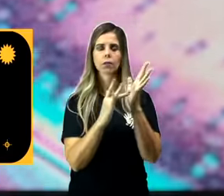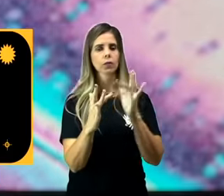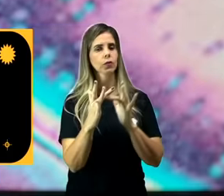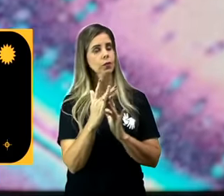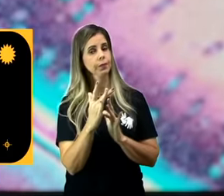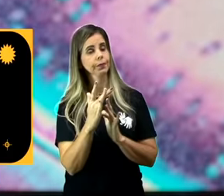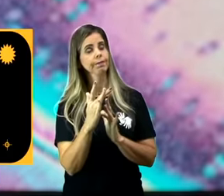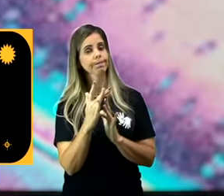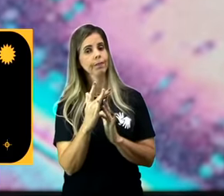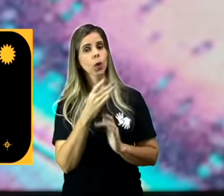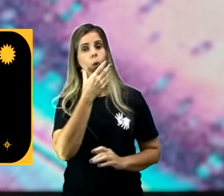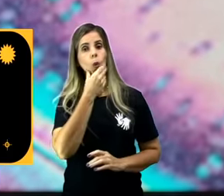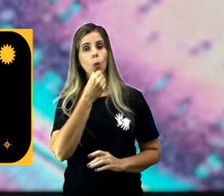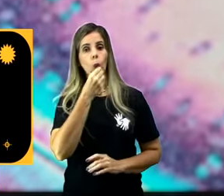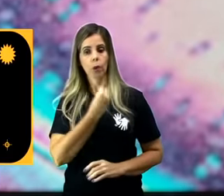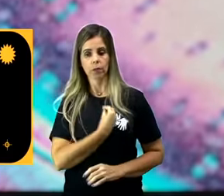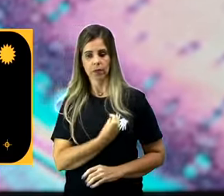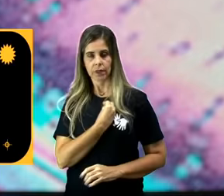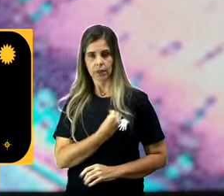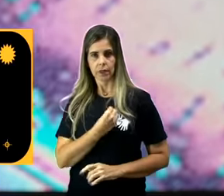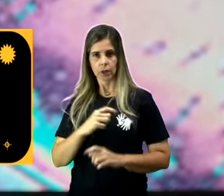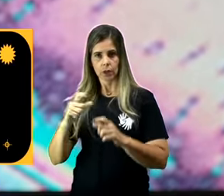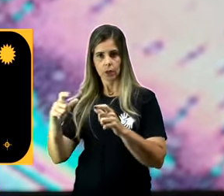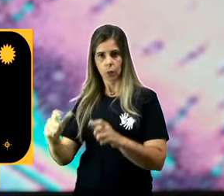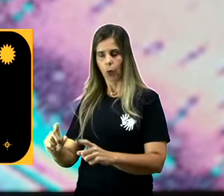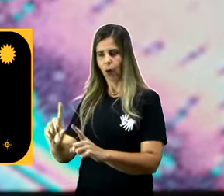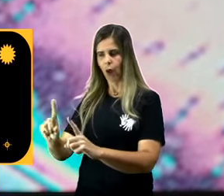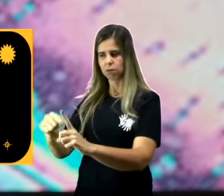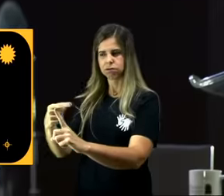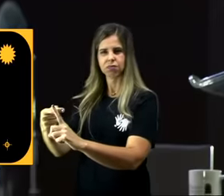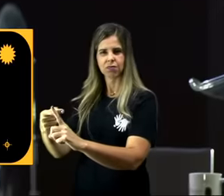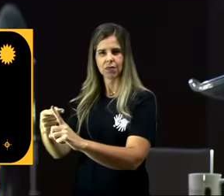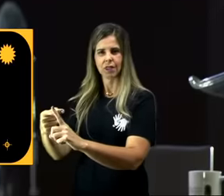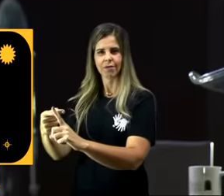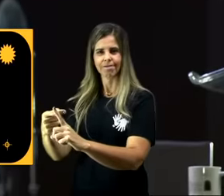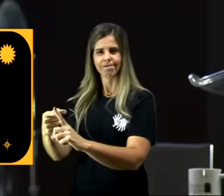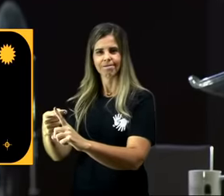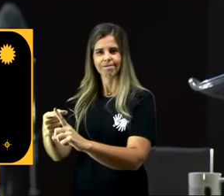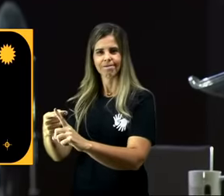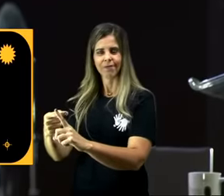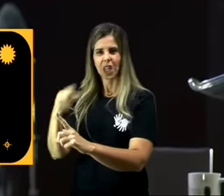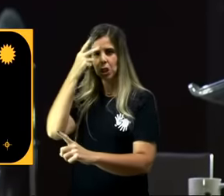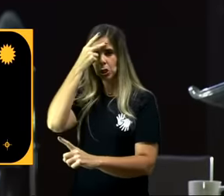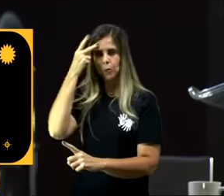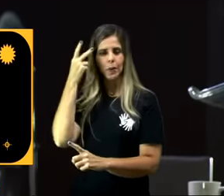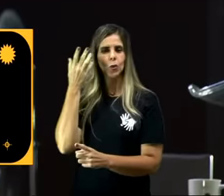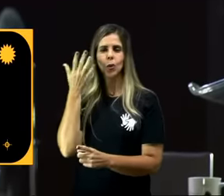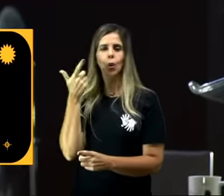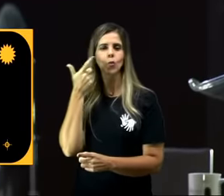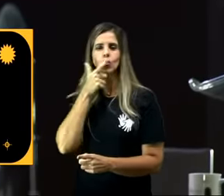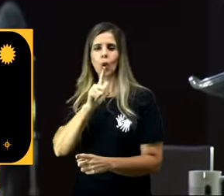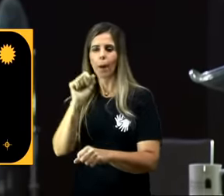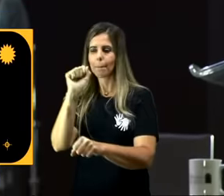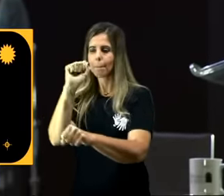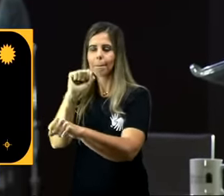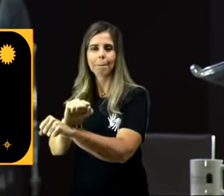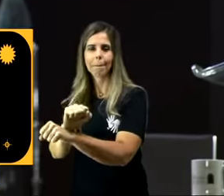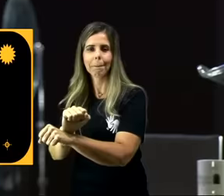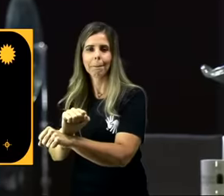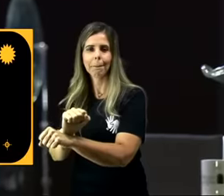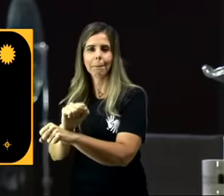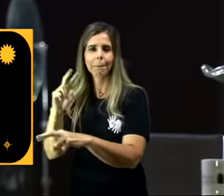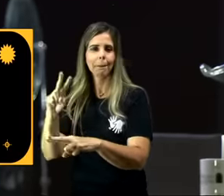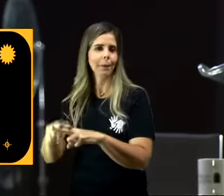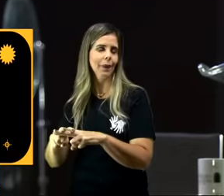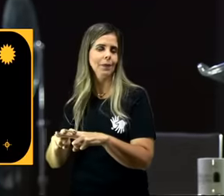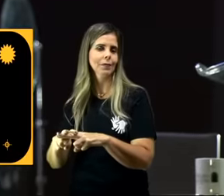nos sepulcros e ninguém conseguia prendê-lo, nem com corrente, está escrito, pois muitas vezes lhe haviam sido acorrentados